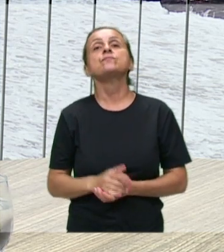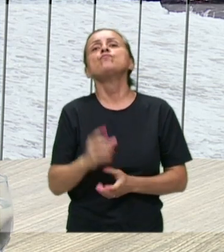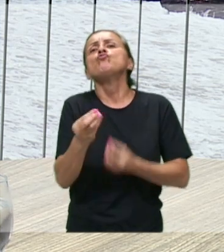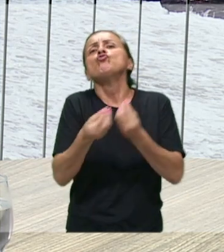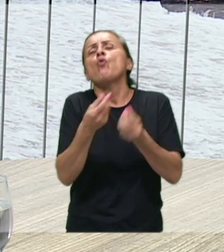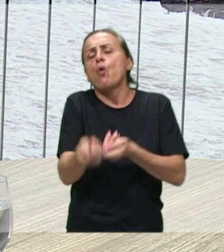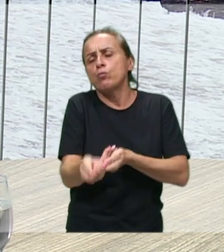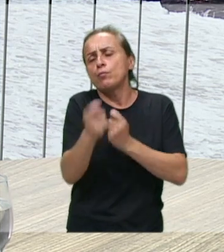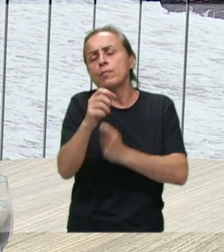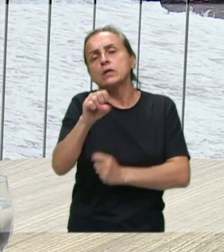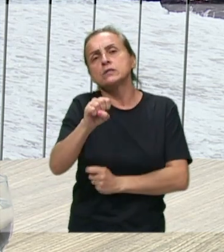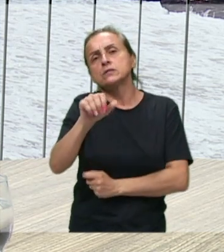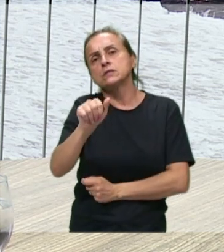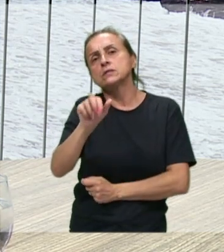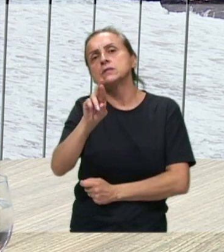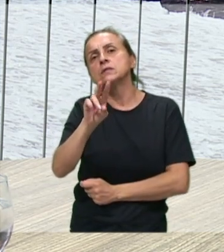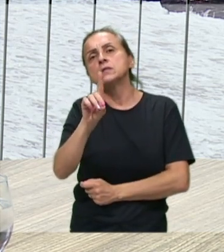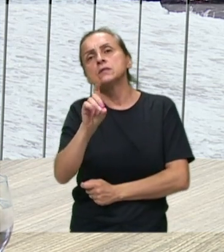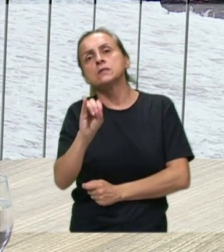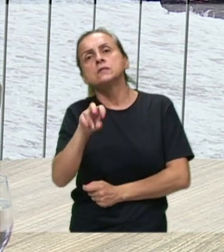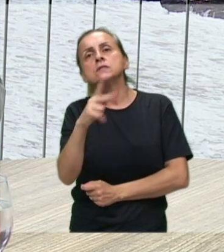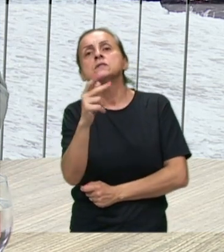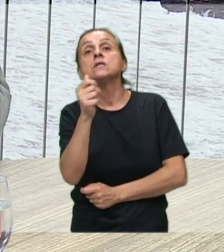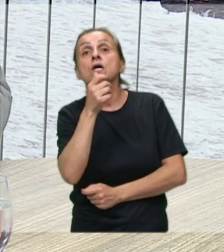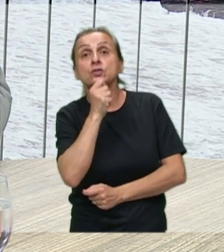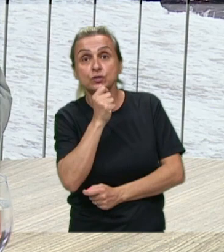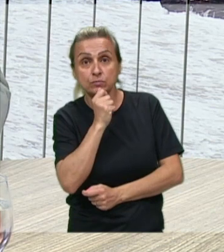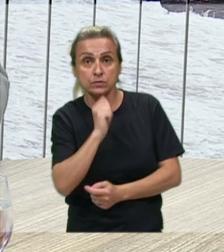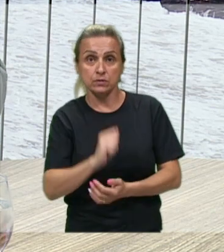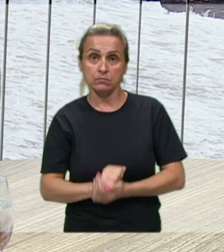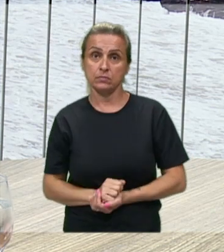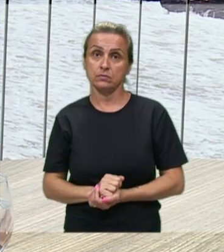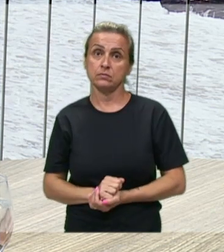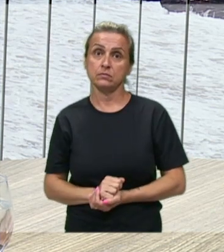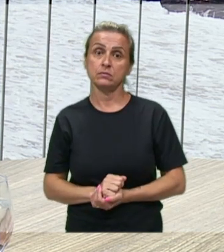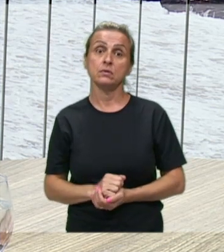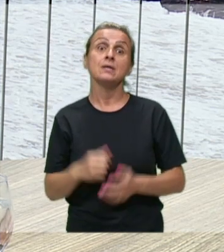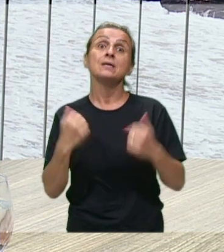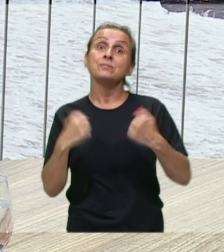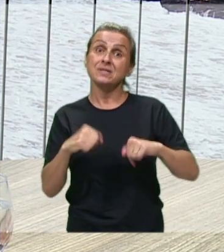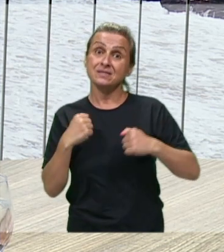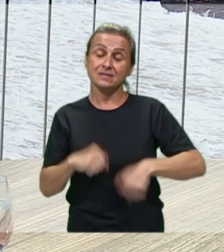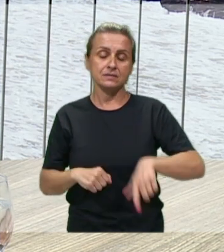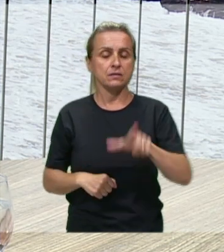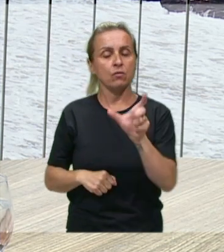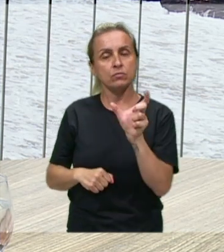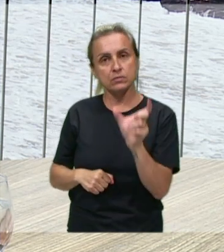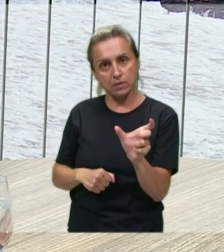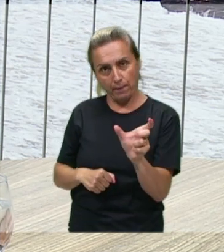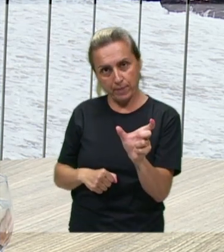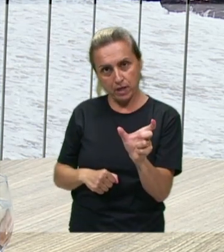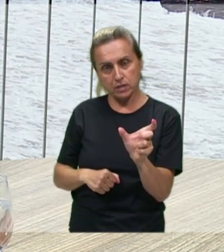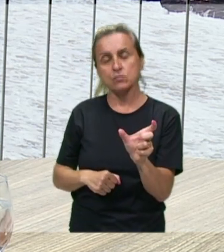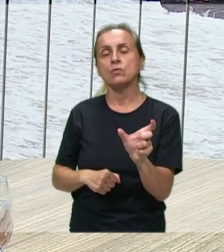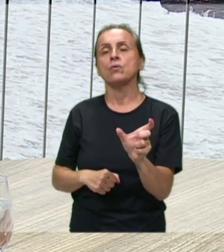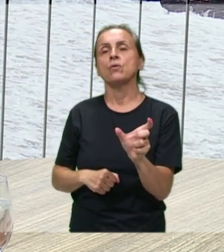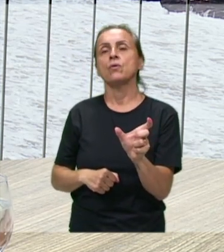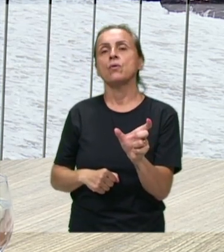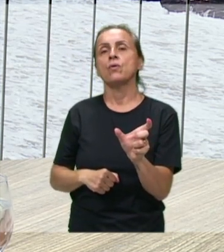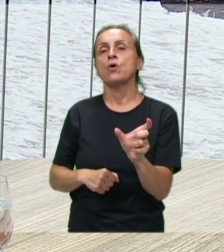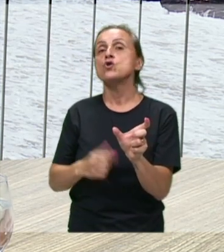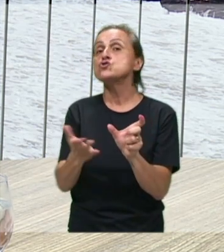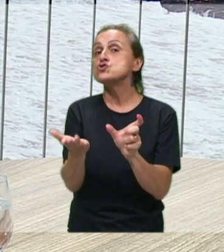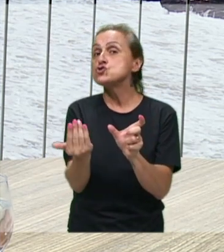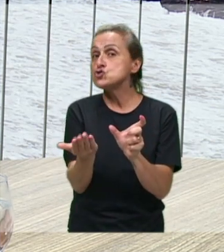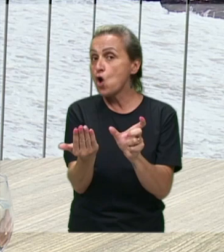o barco cercou. Nós temos um tamanho mínimo para capturar. O que é o tamanho mínimo? Nós podemos capturar espécie juvenis?